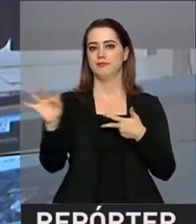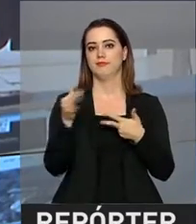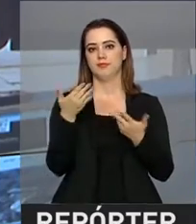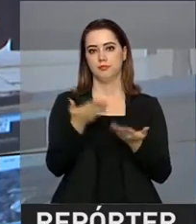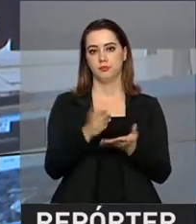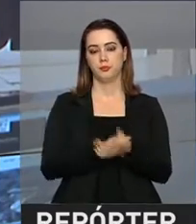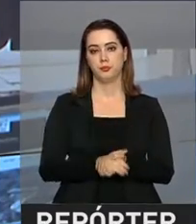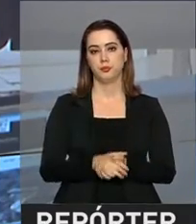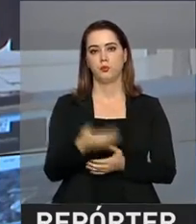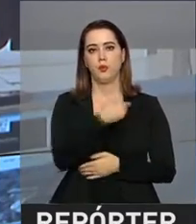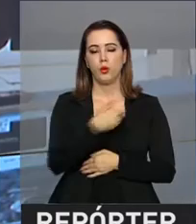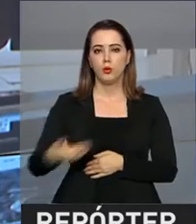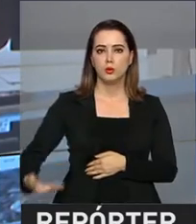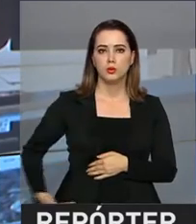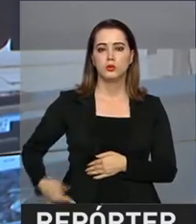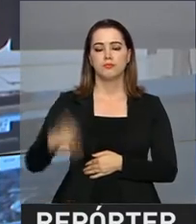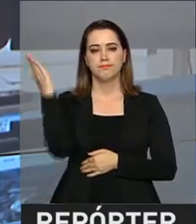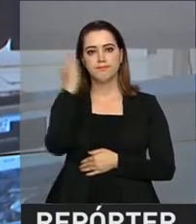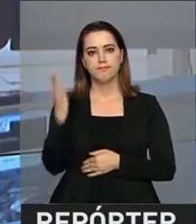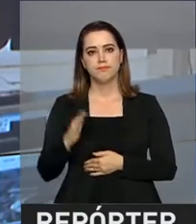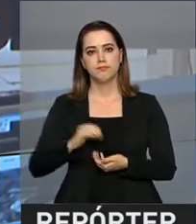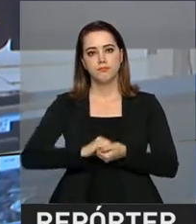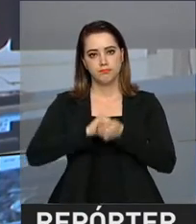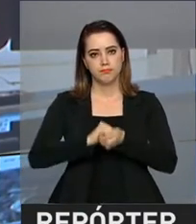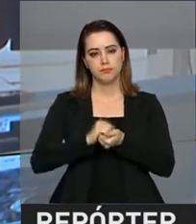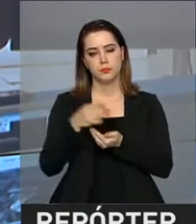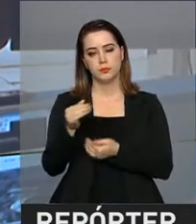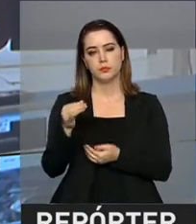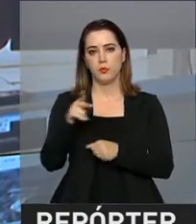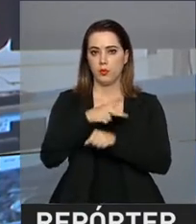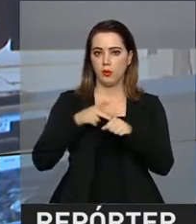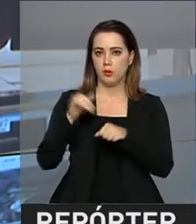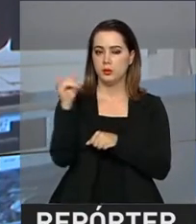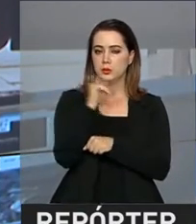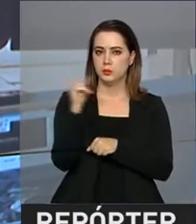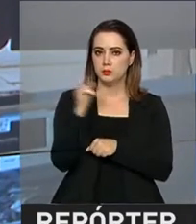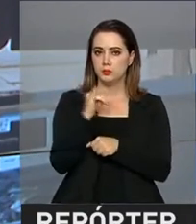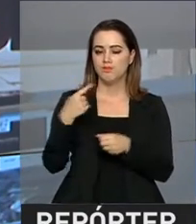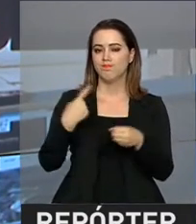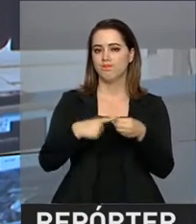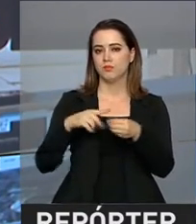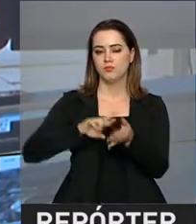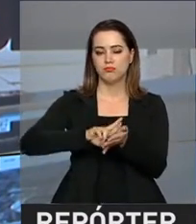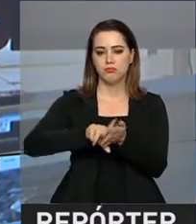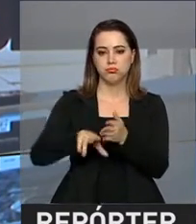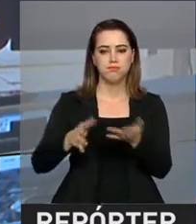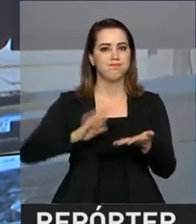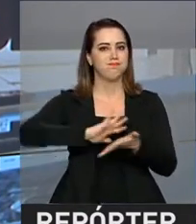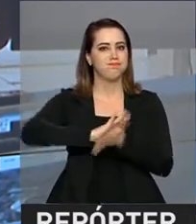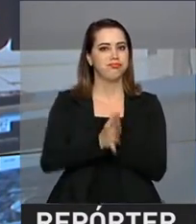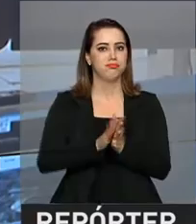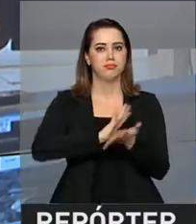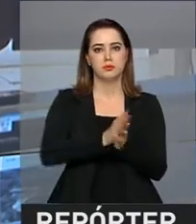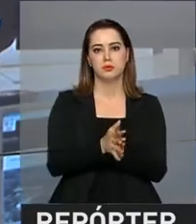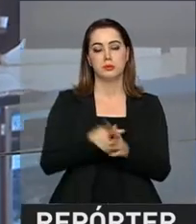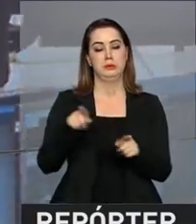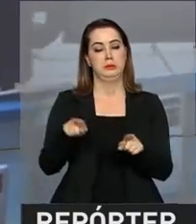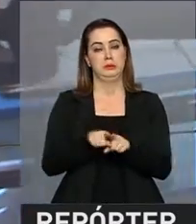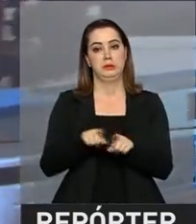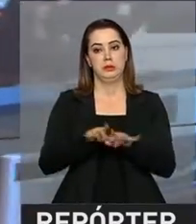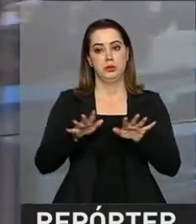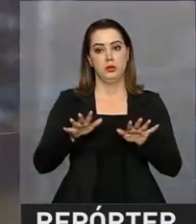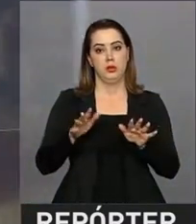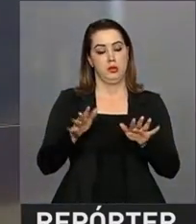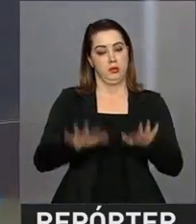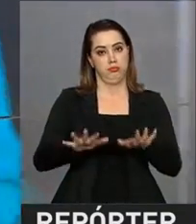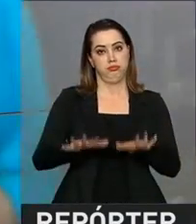governo brasileiro manifestou solidariedade à itália cidades da região central do país foram destruídas por um forte terremoto na madrugada desta